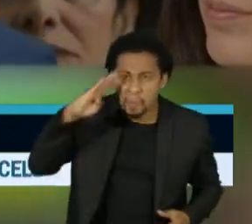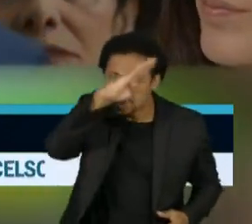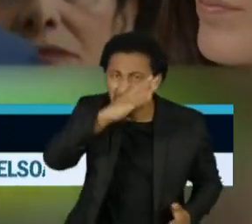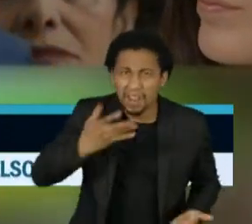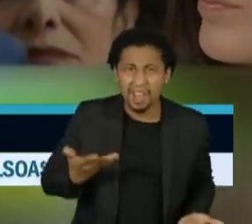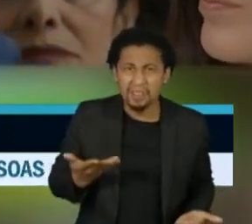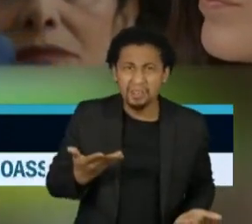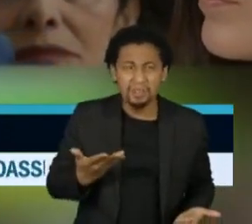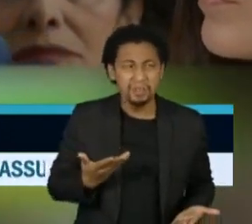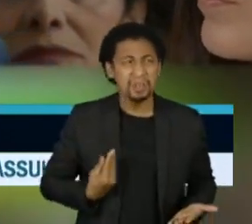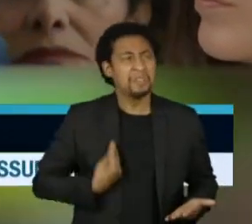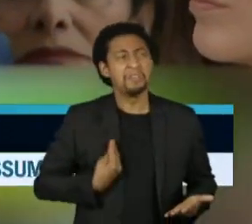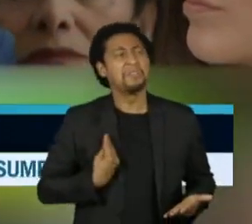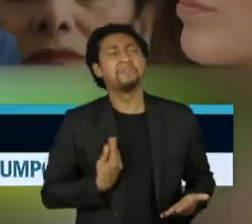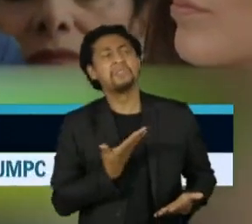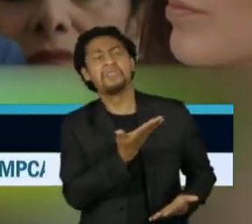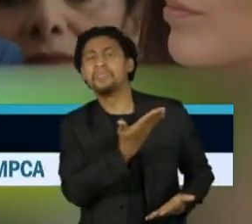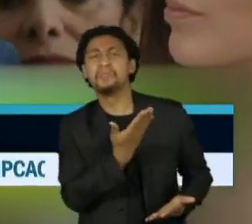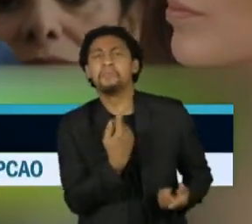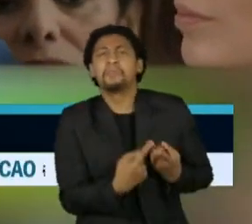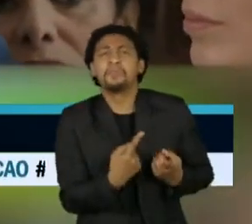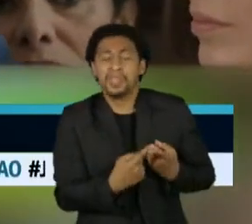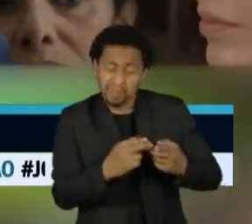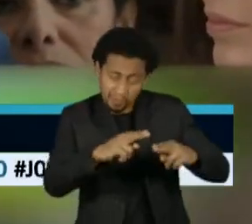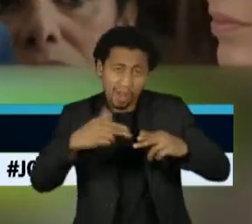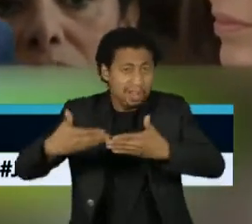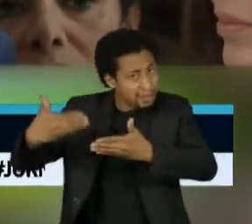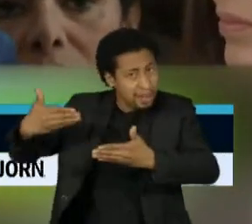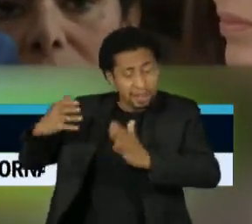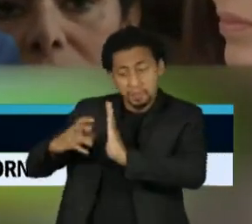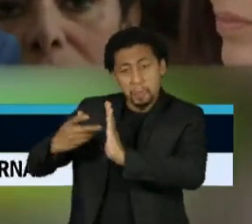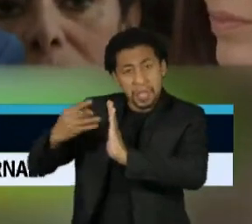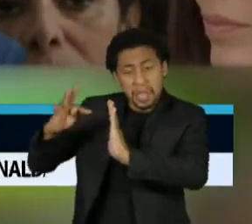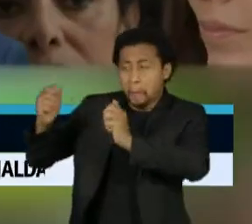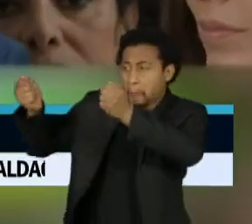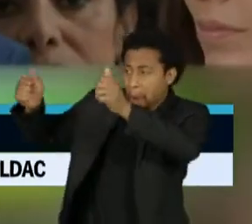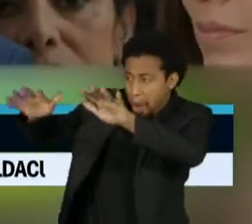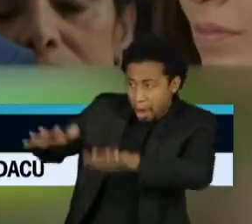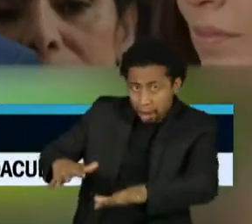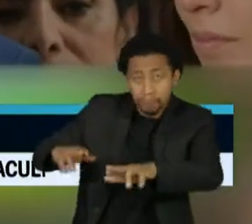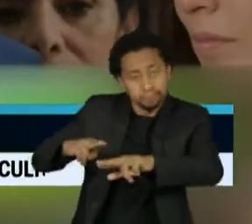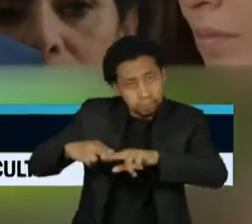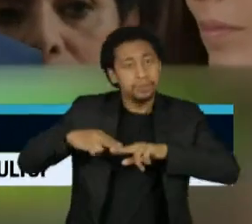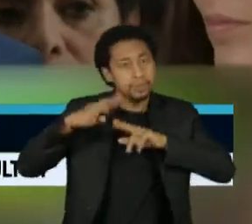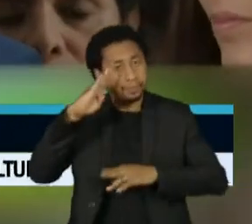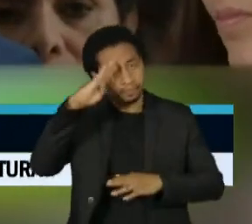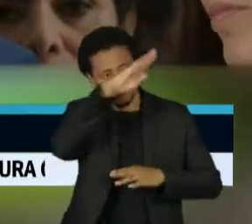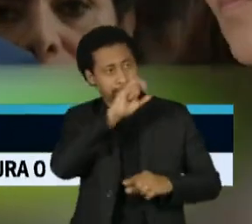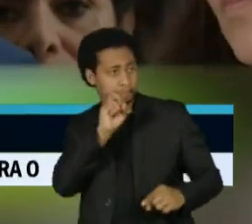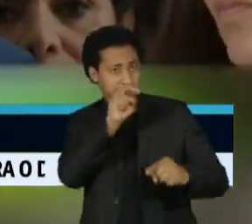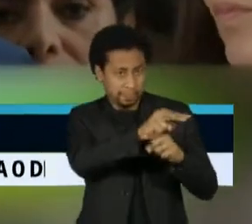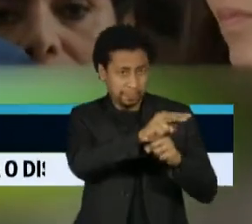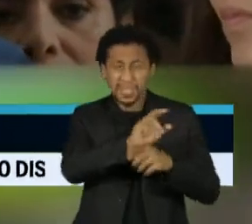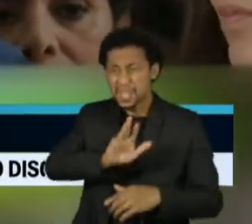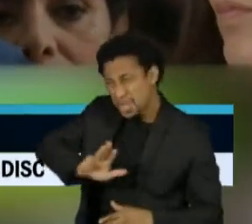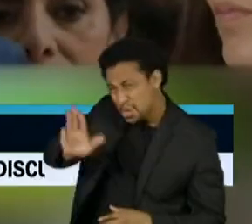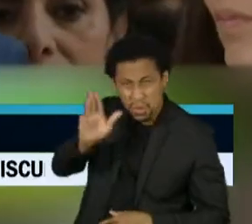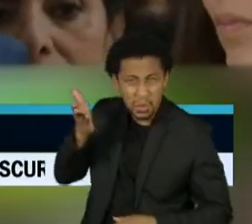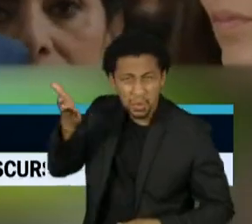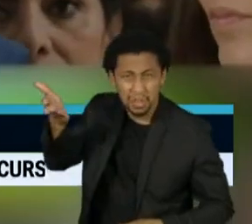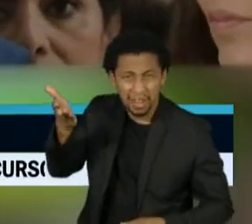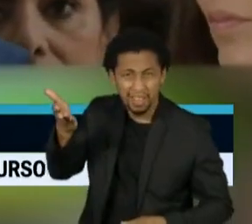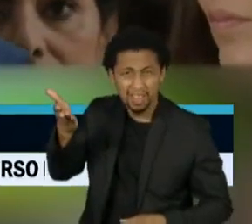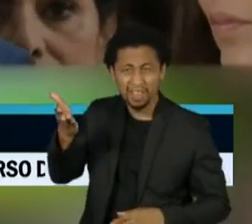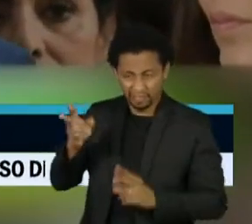fosse a grave crise econômica e moral dos governos petistas. E Lula não sobreviveria em sua ameaçadora